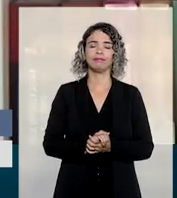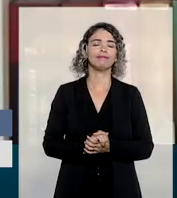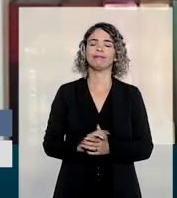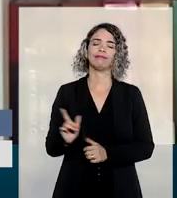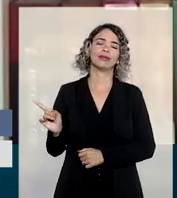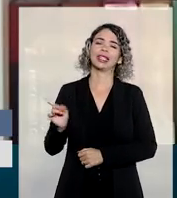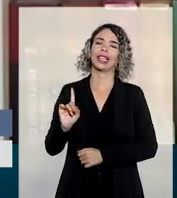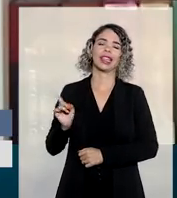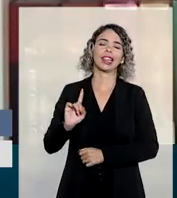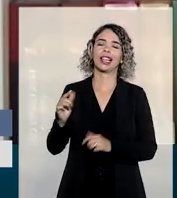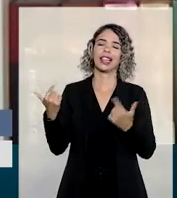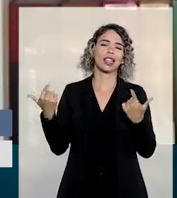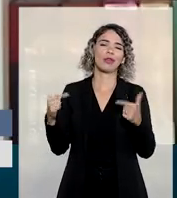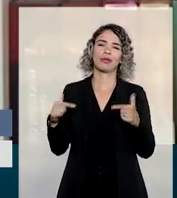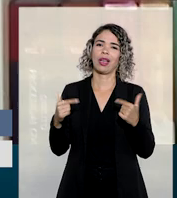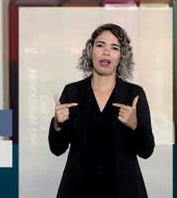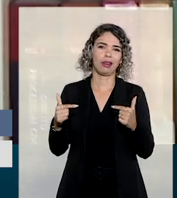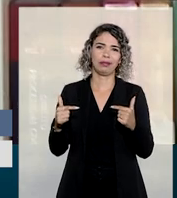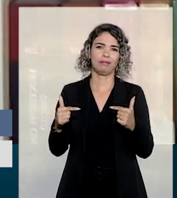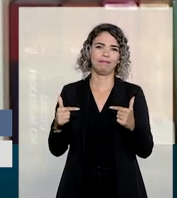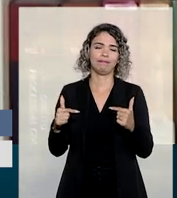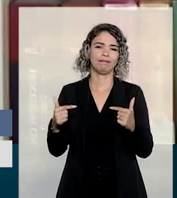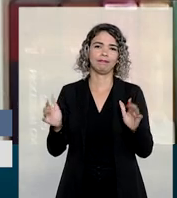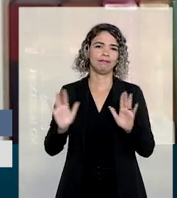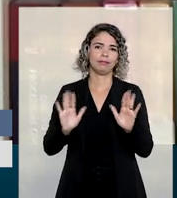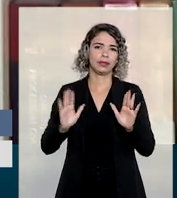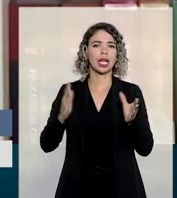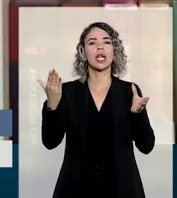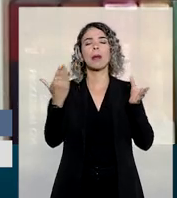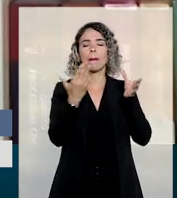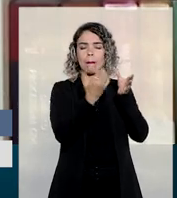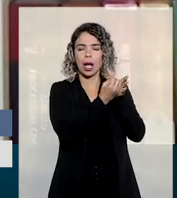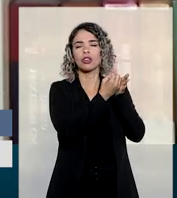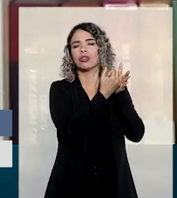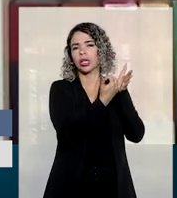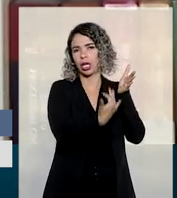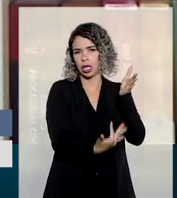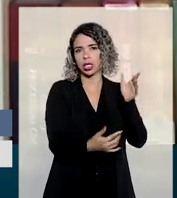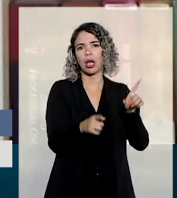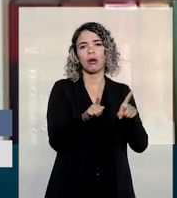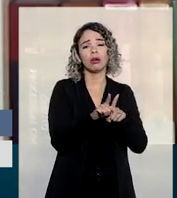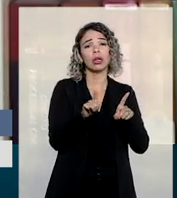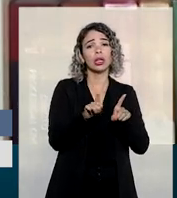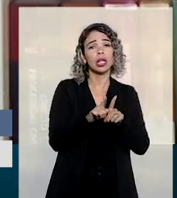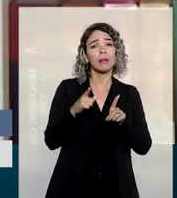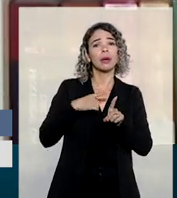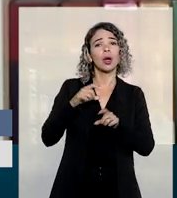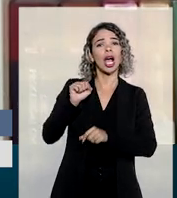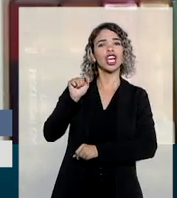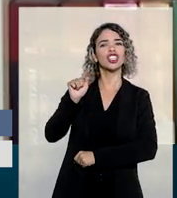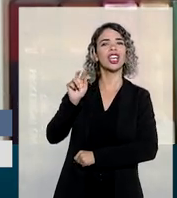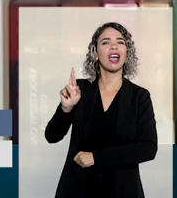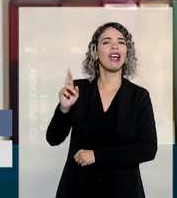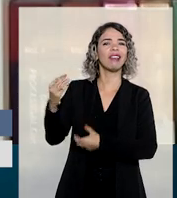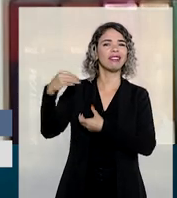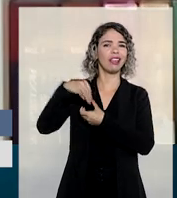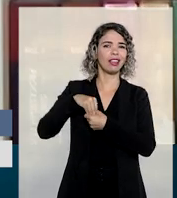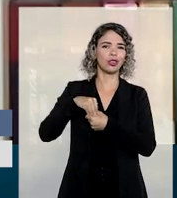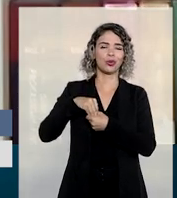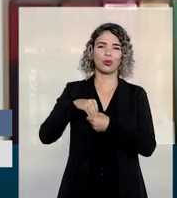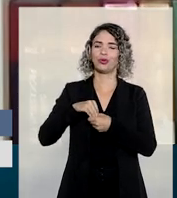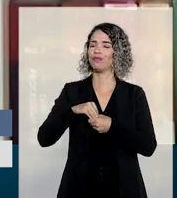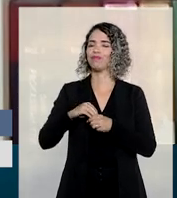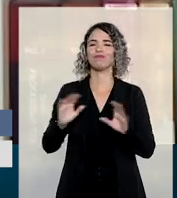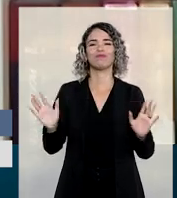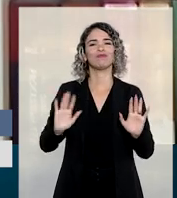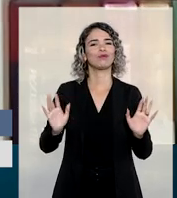Não, Fátima, nesse caso não há majoração, tanto com relação aos embargos de declaração, quanto com relação ao agravo interno. O